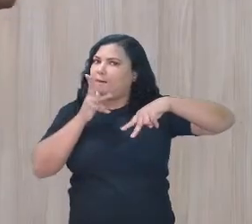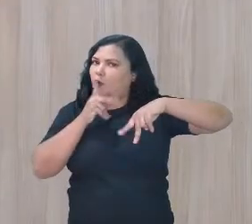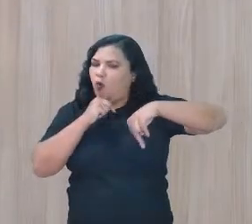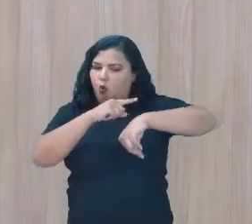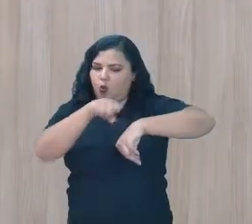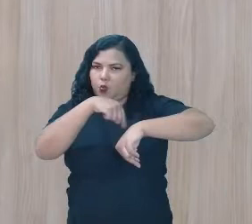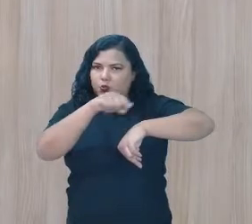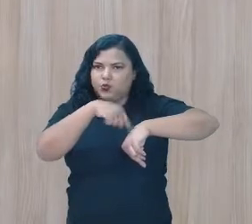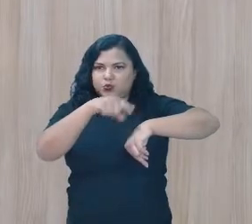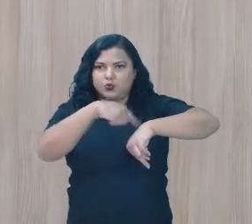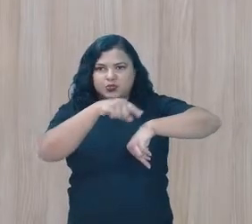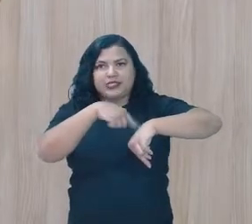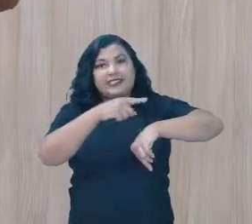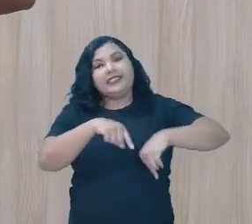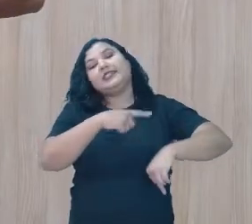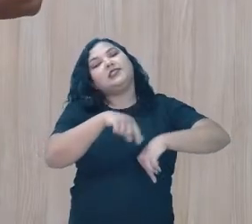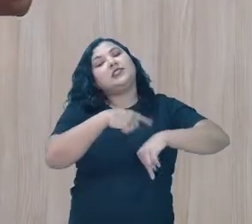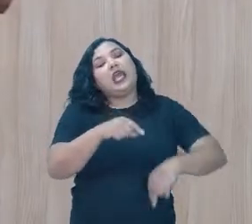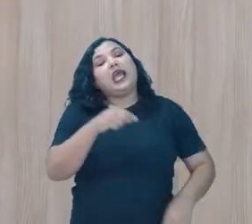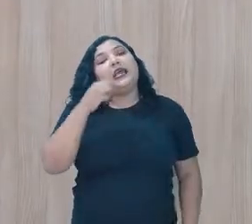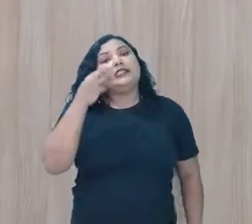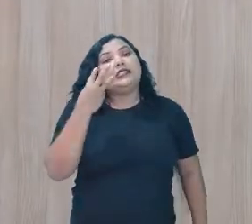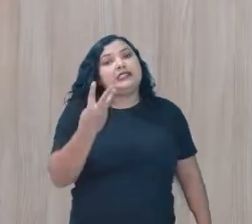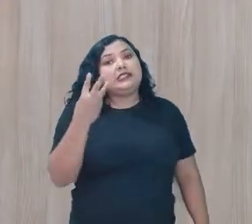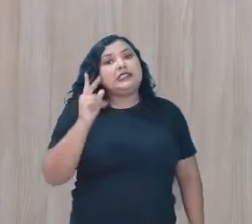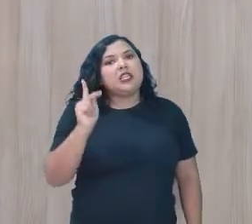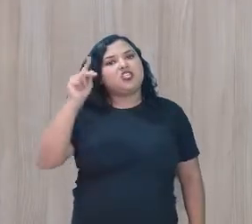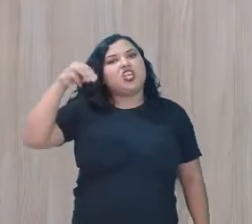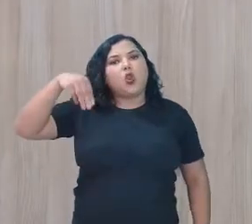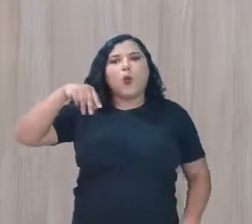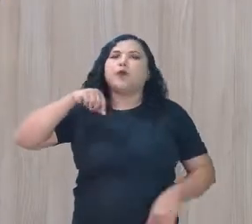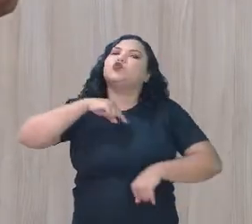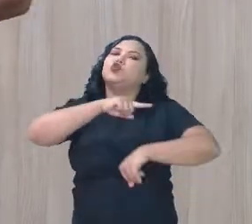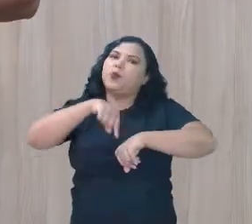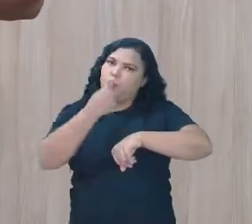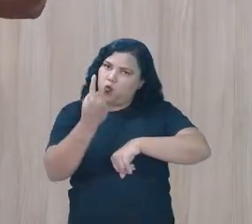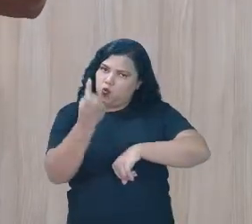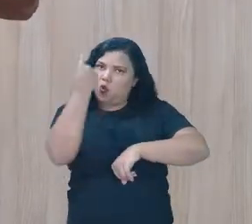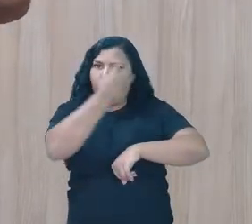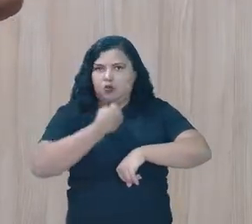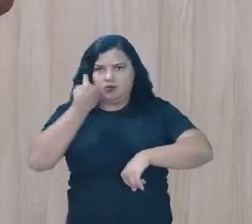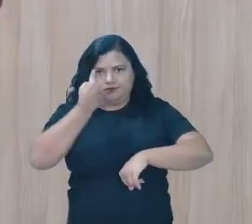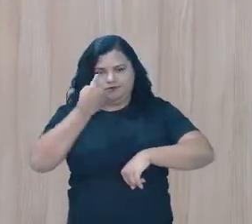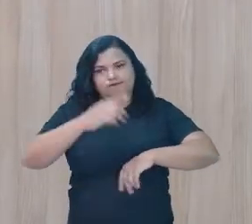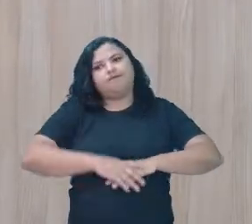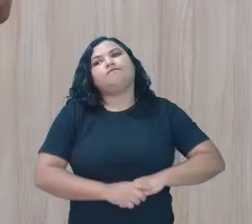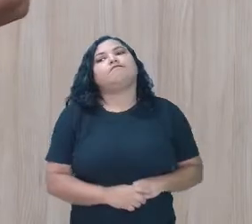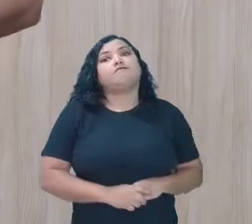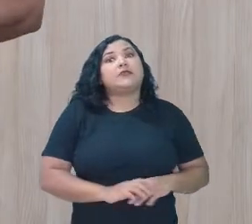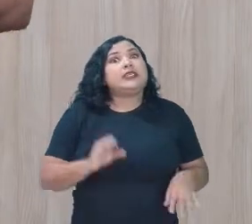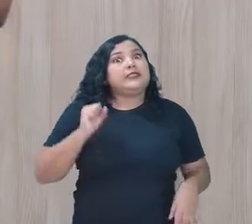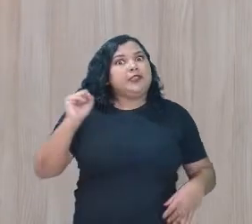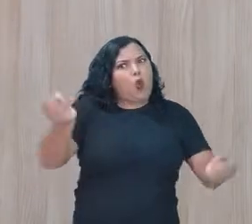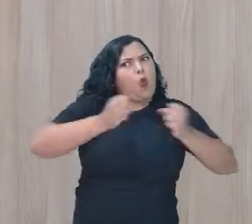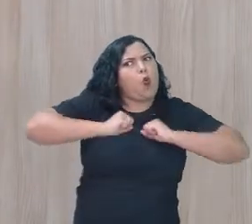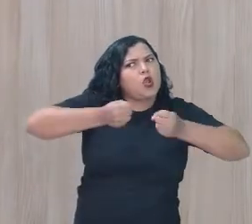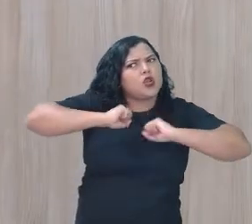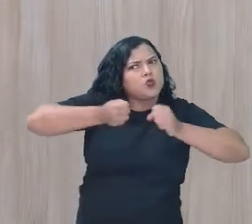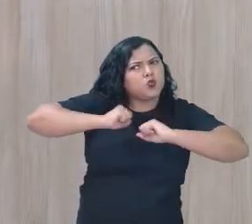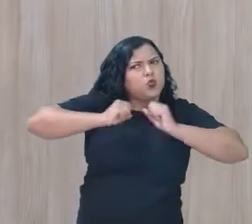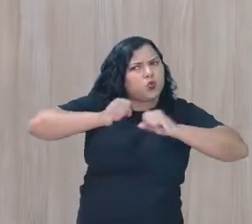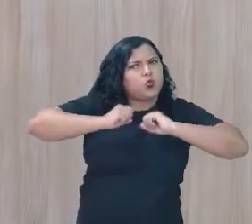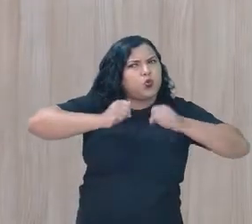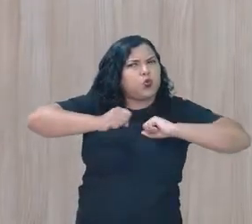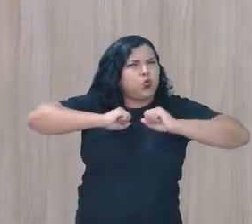você percorre aí uma distância, né? Vai numa velocidade de 3 km por hora, tá? Se você vai